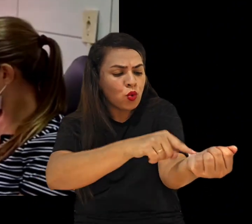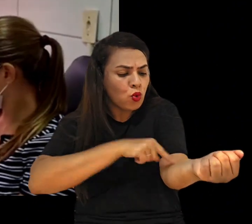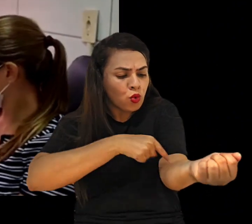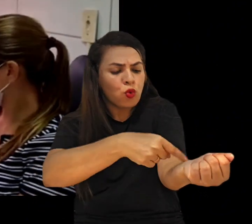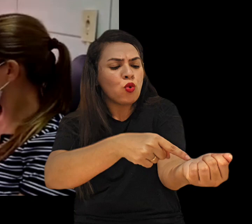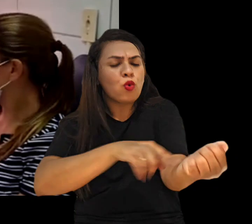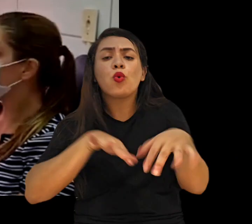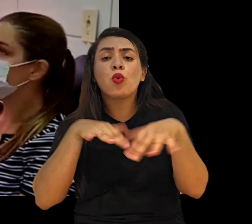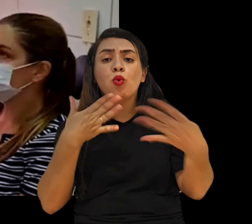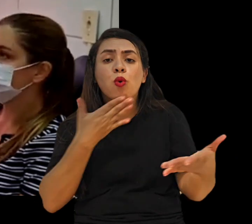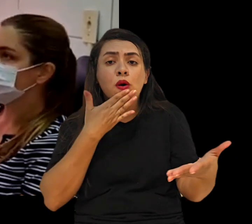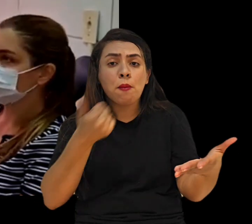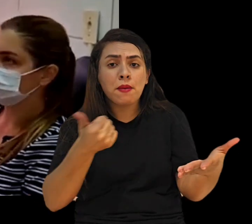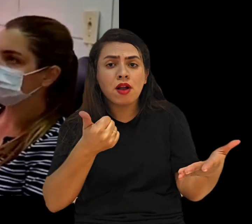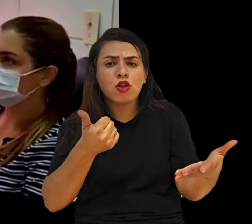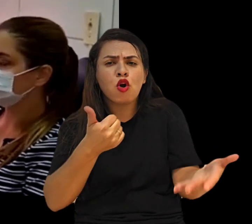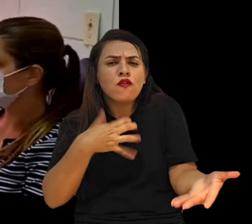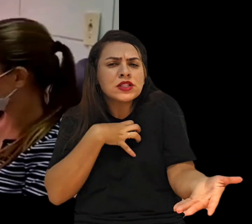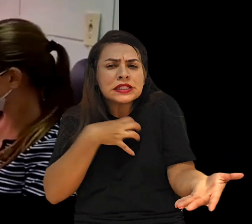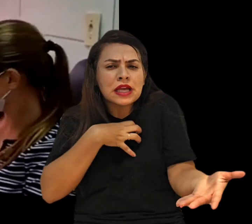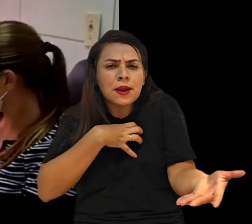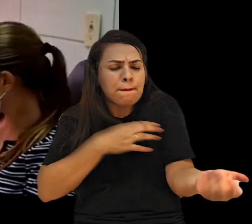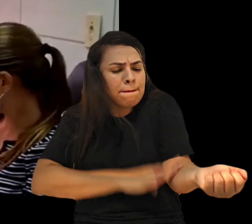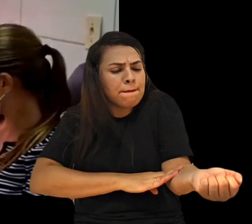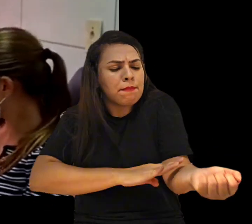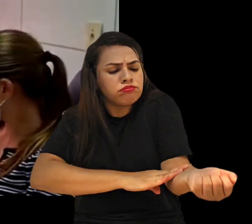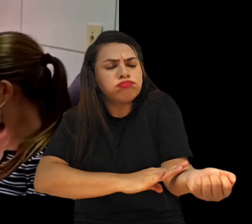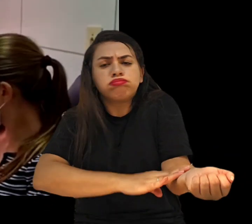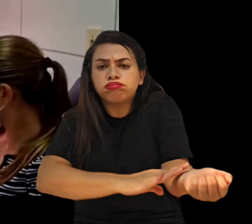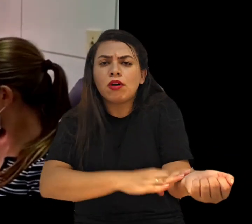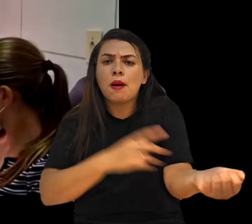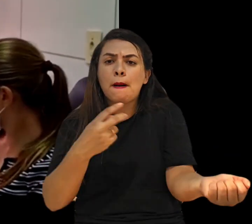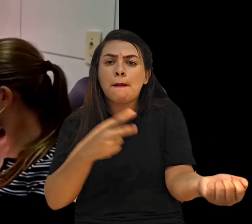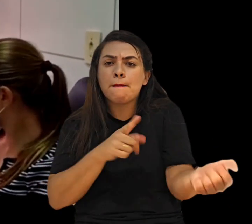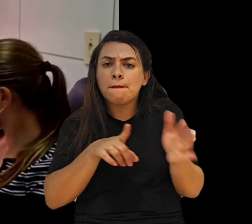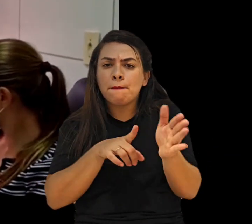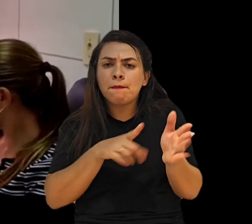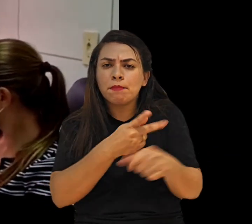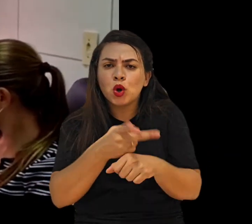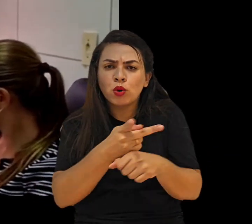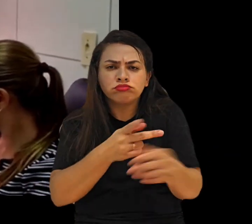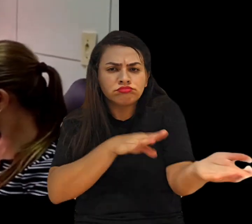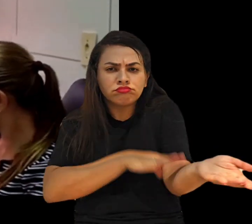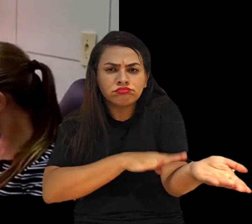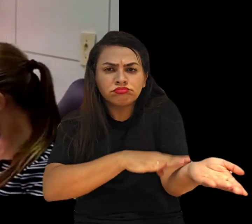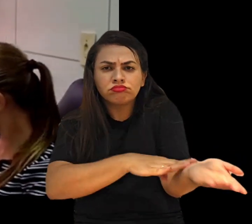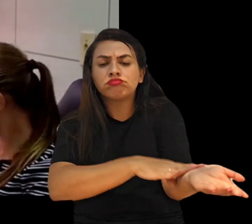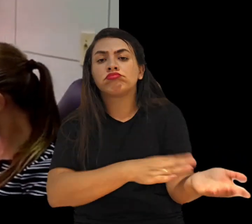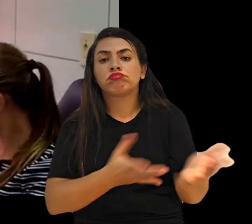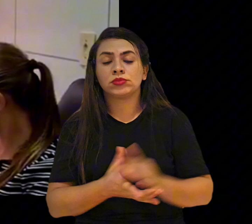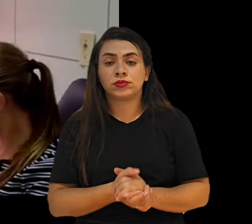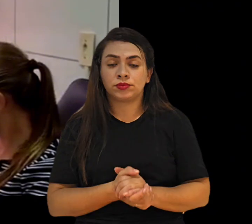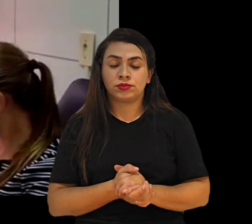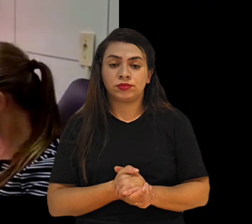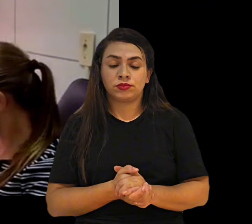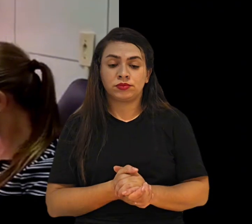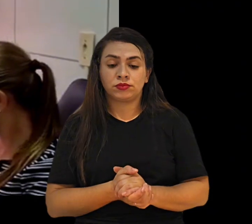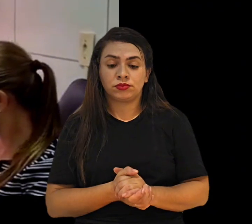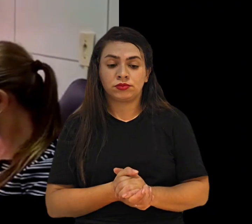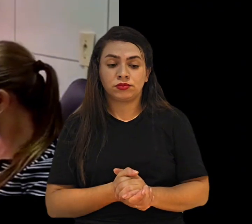borrachinha. Ela é mais ou menos igual essa borrachinha aqui, ó. Vai apalpando e ela volta ao normal. Apalpa, ela volta ao